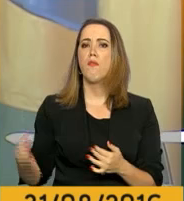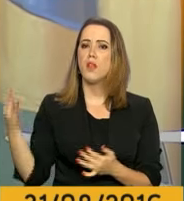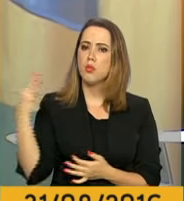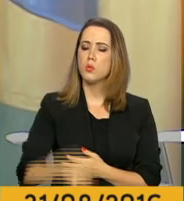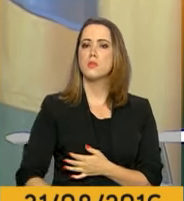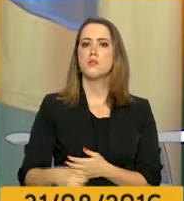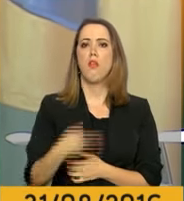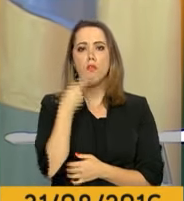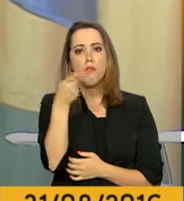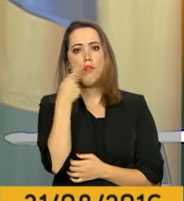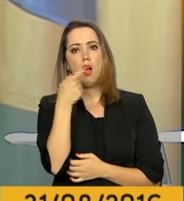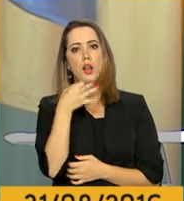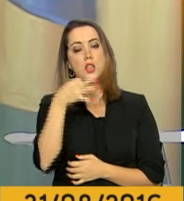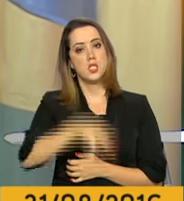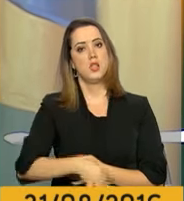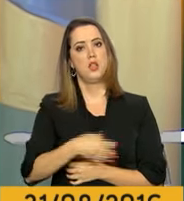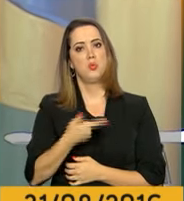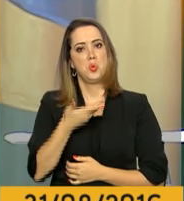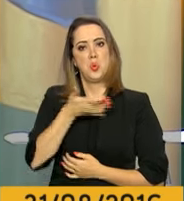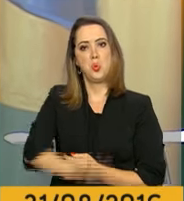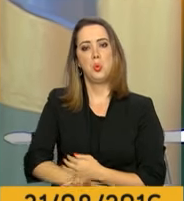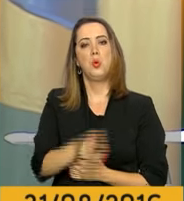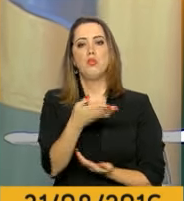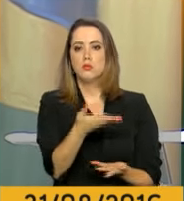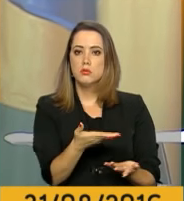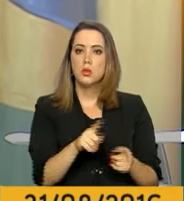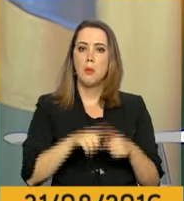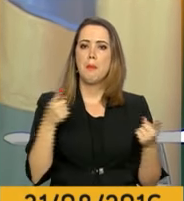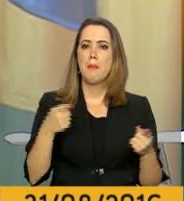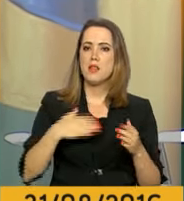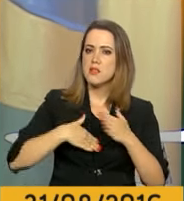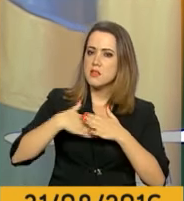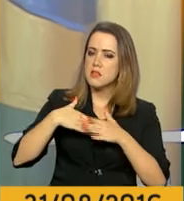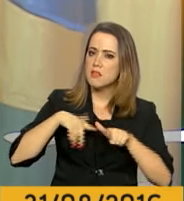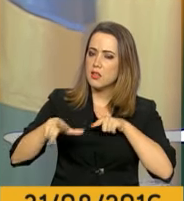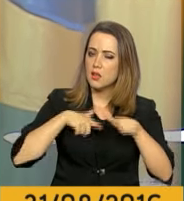contra o governo, não é? Não pode tomar atitudes que